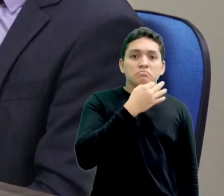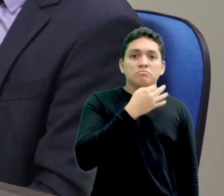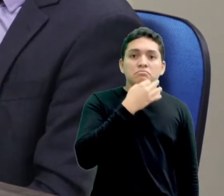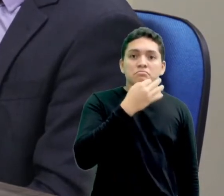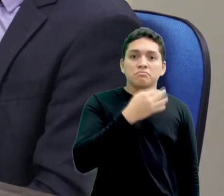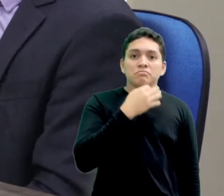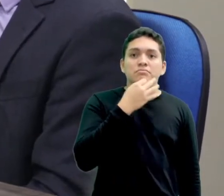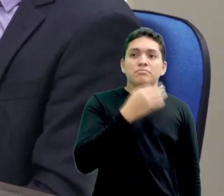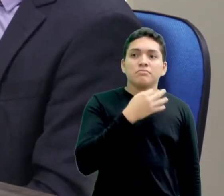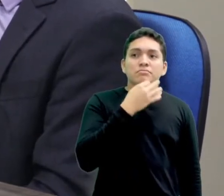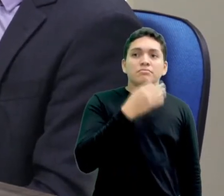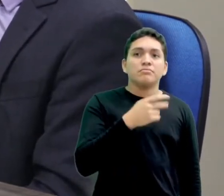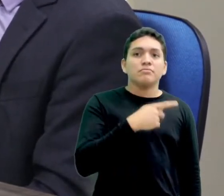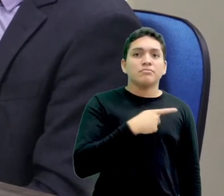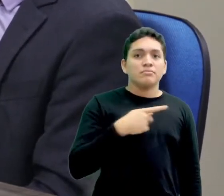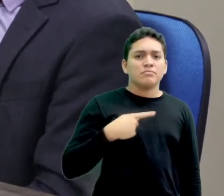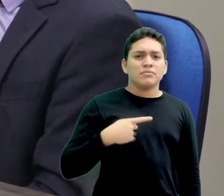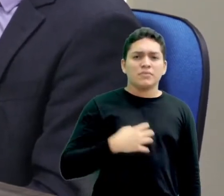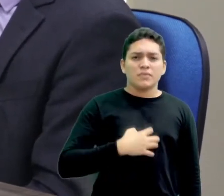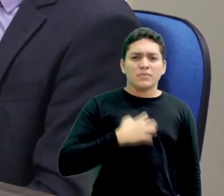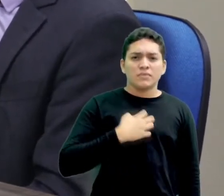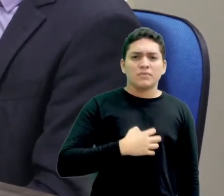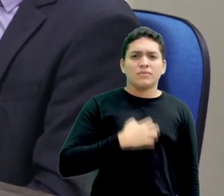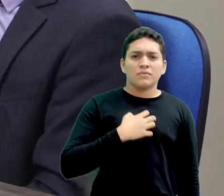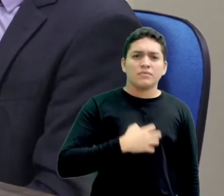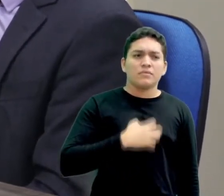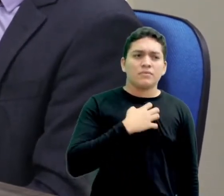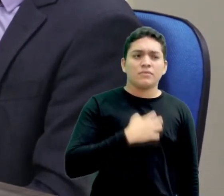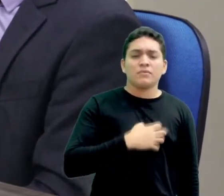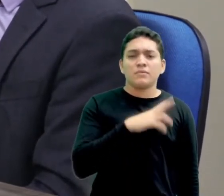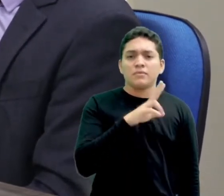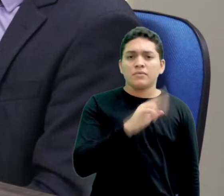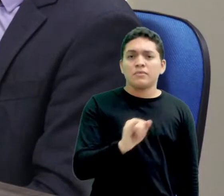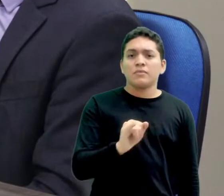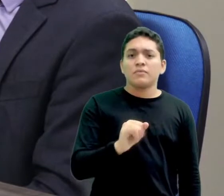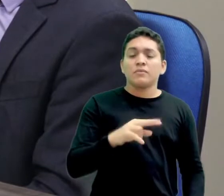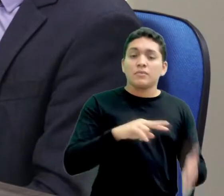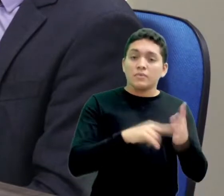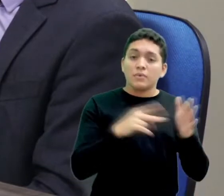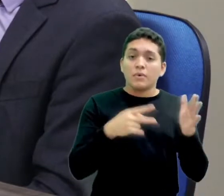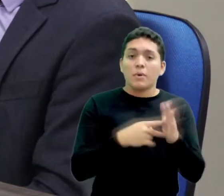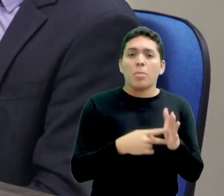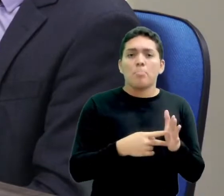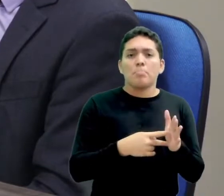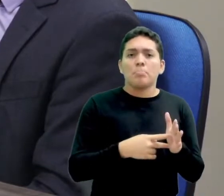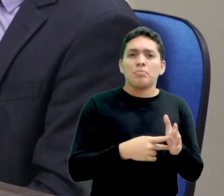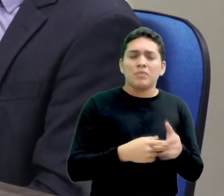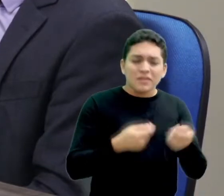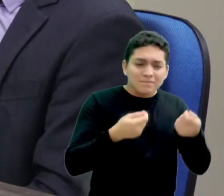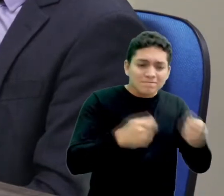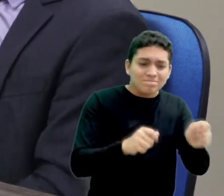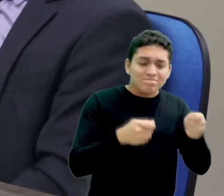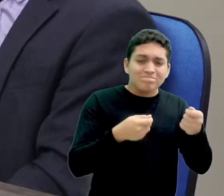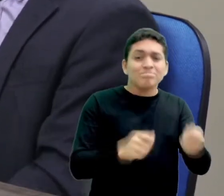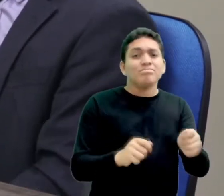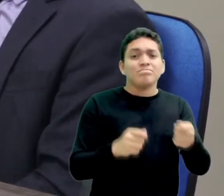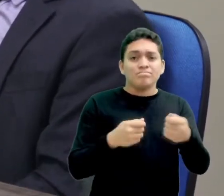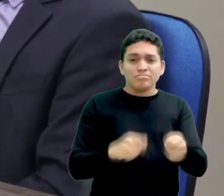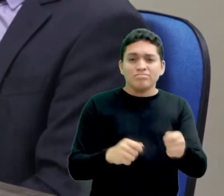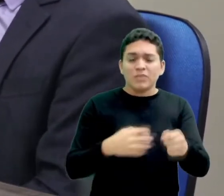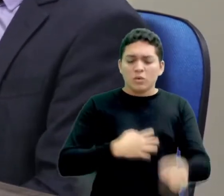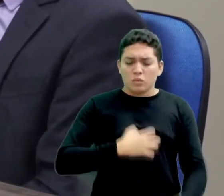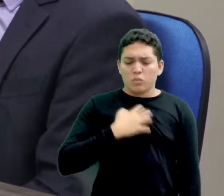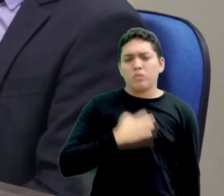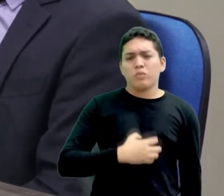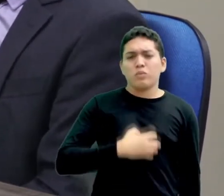vem trazer o significado de irar, né? Que ele vai dizer que significa provocar, incitar a ira, estar